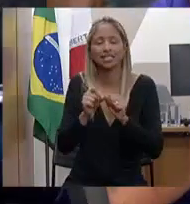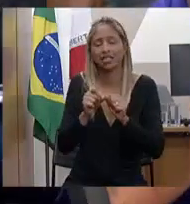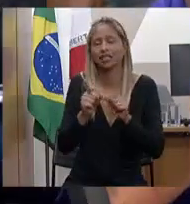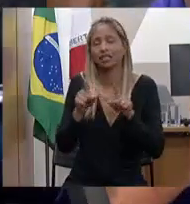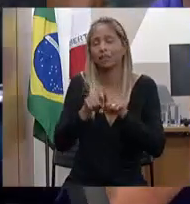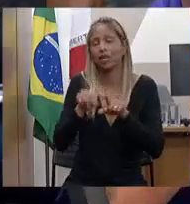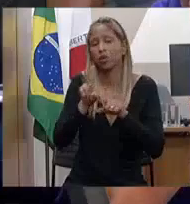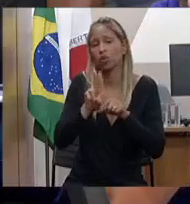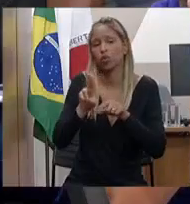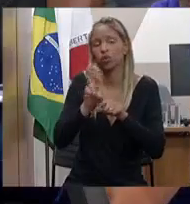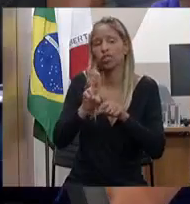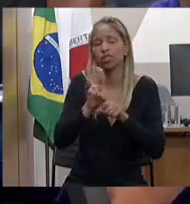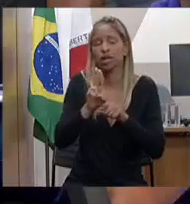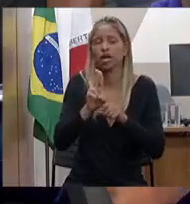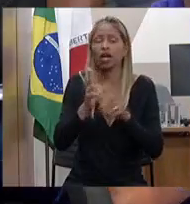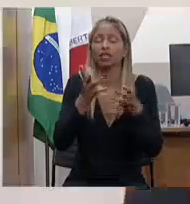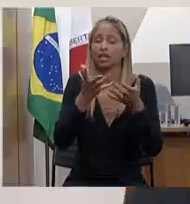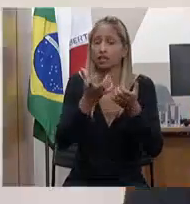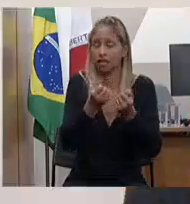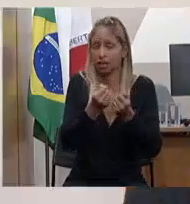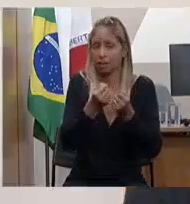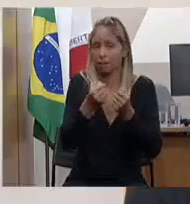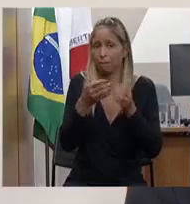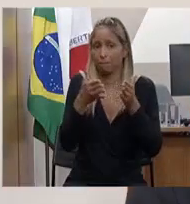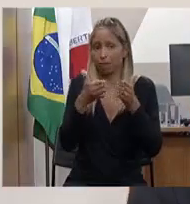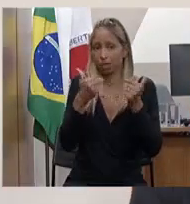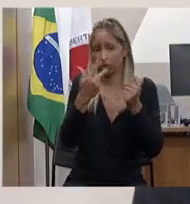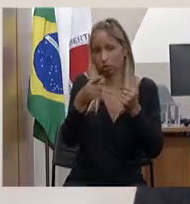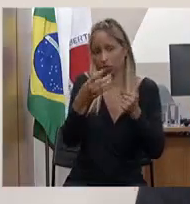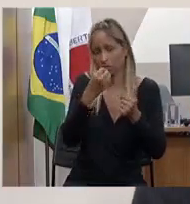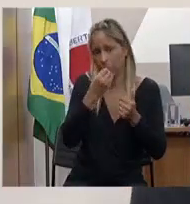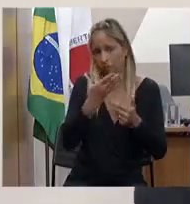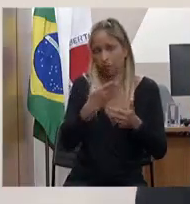estar utilizando lá para atender esse pedido seu tá bom